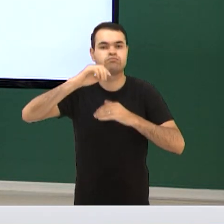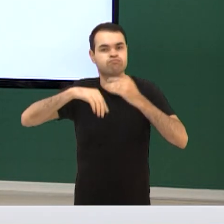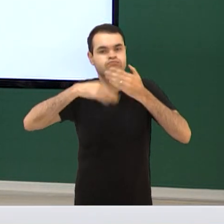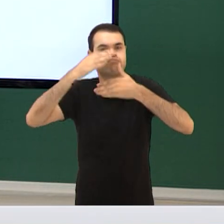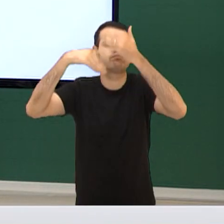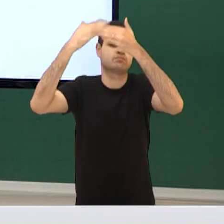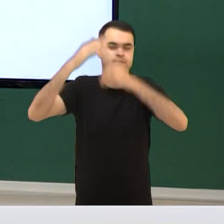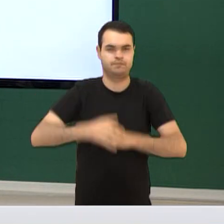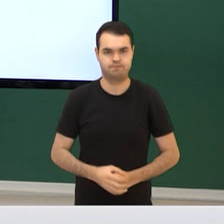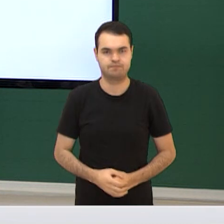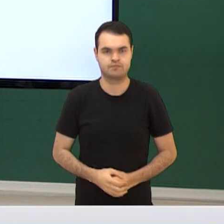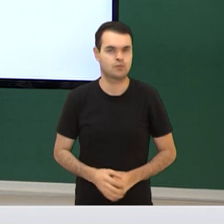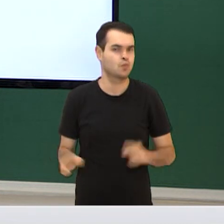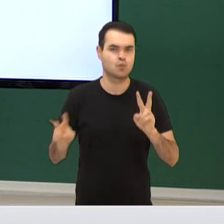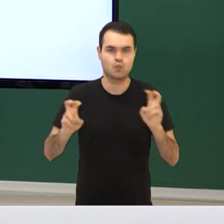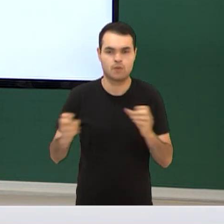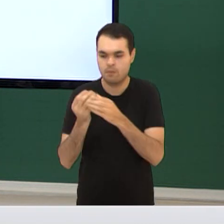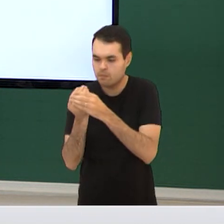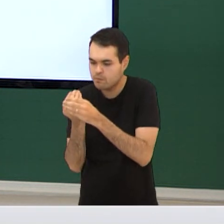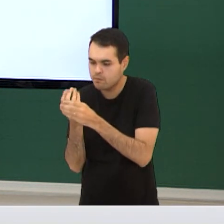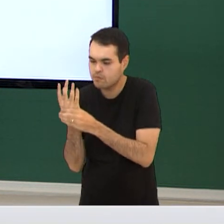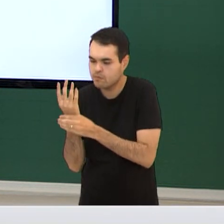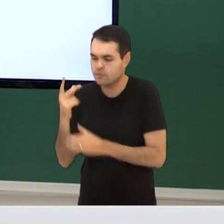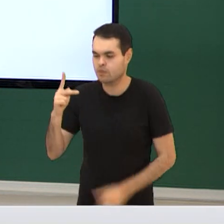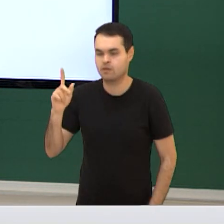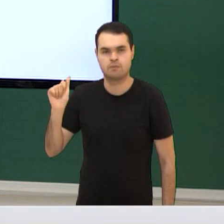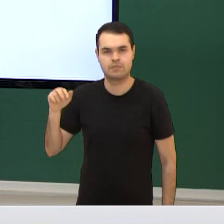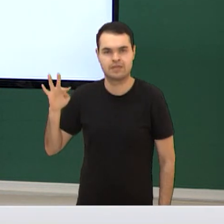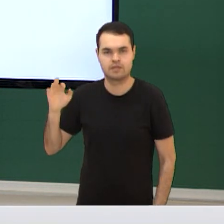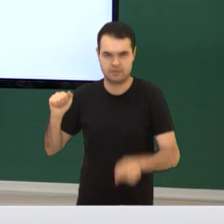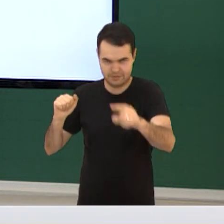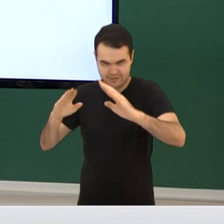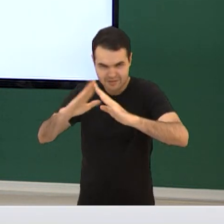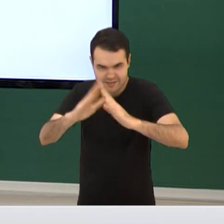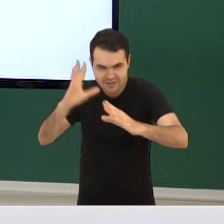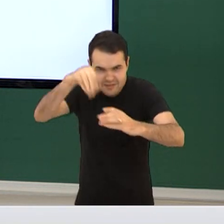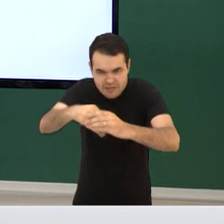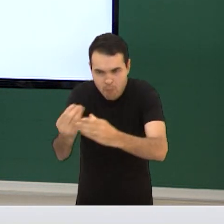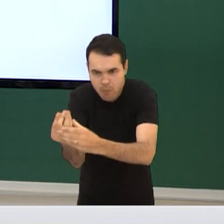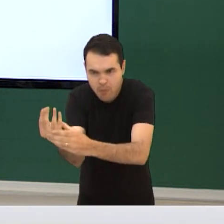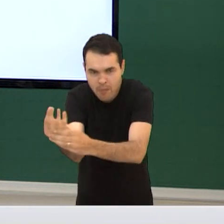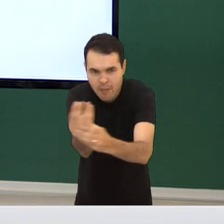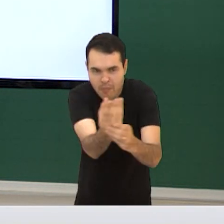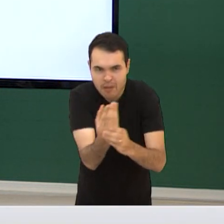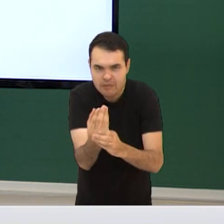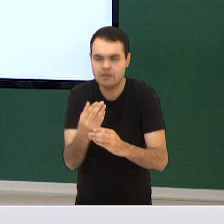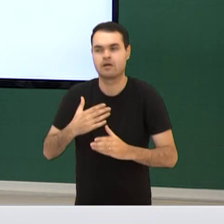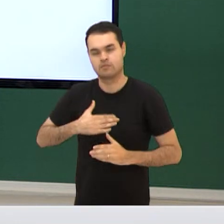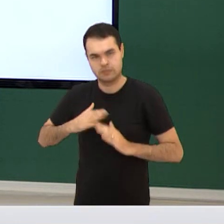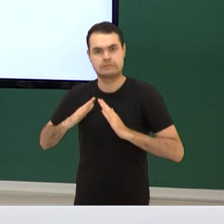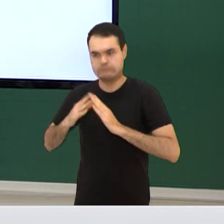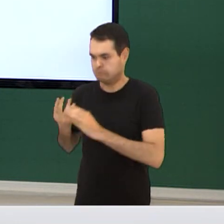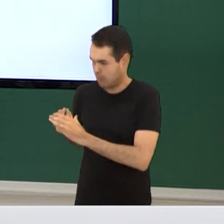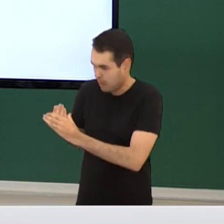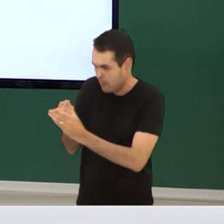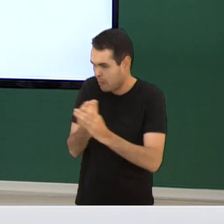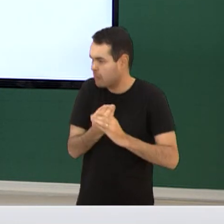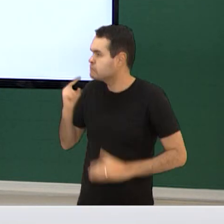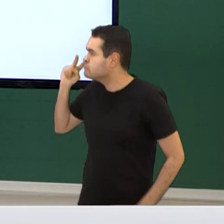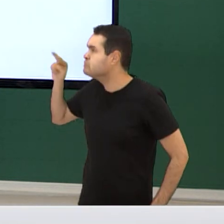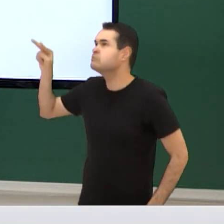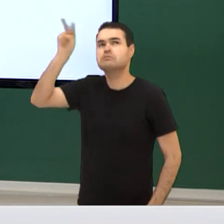a questão das plantas. As plantas também invadiram a sua casa? Pois é, a minha invadiram. Tem planta para tudo